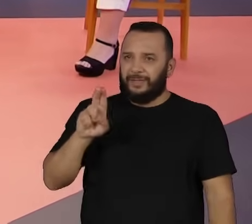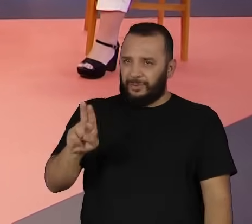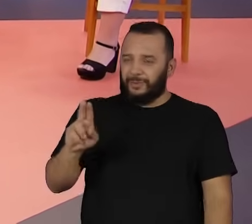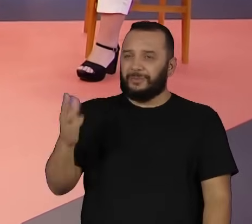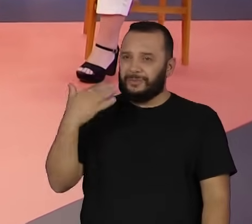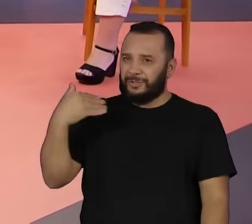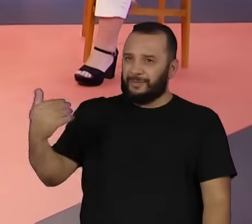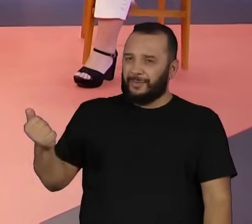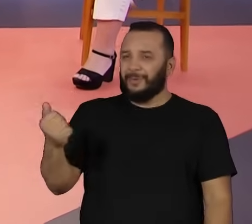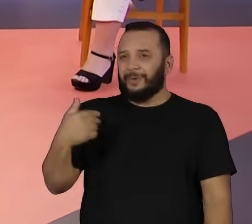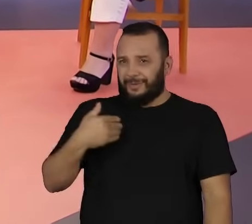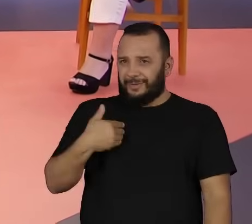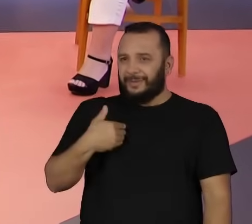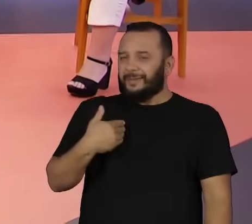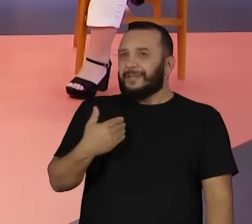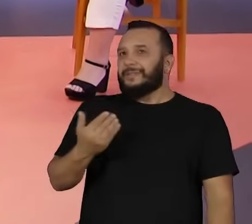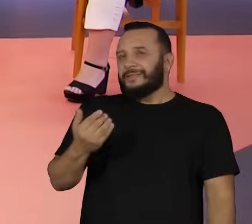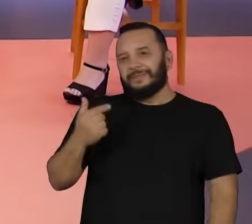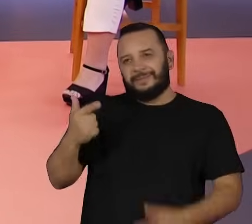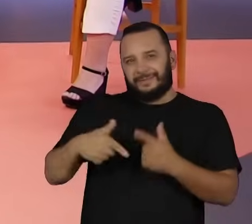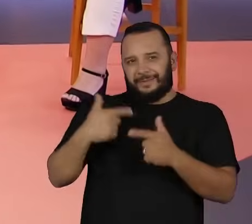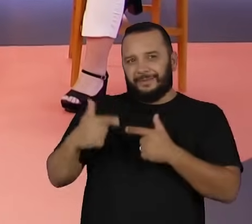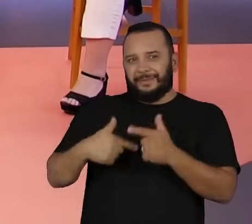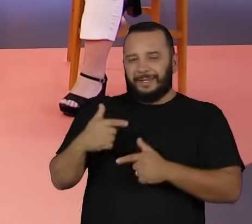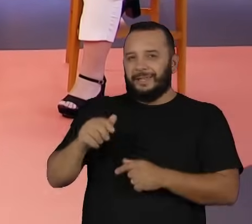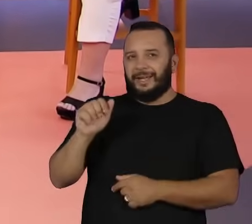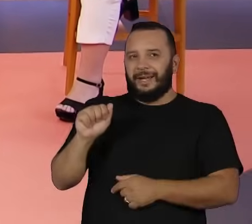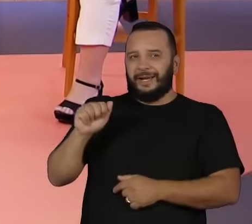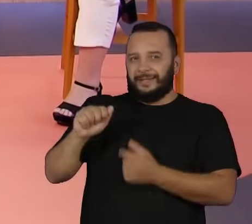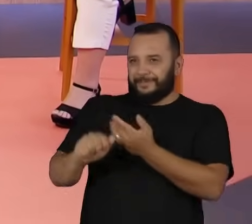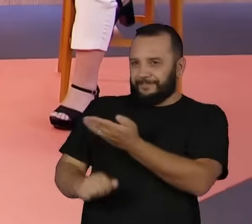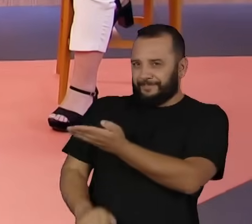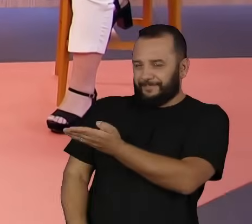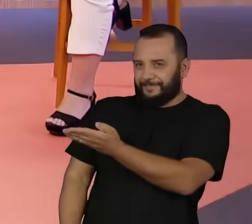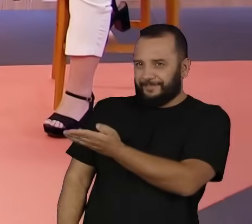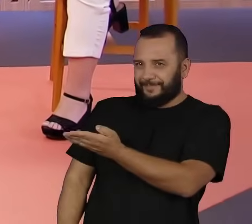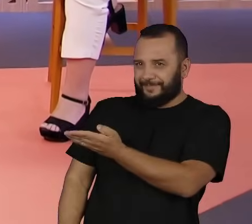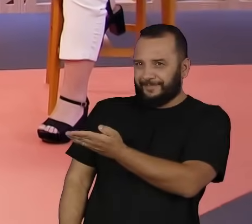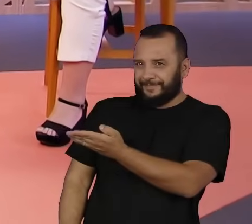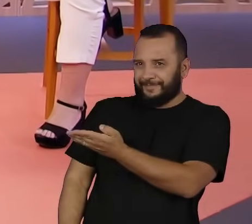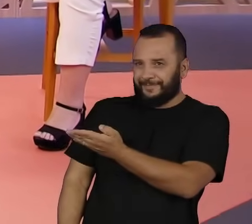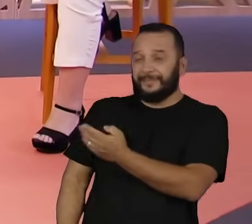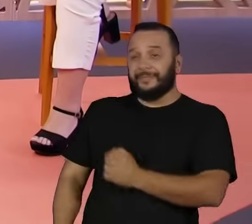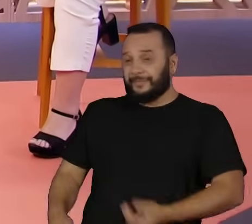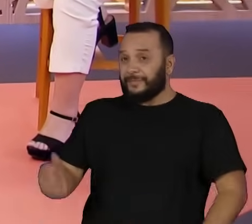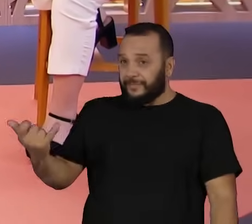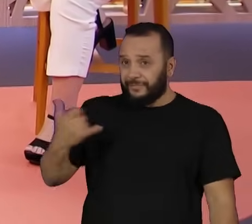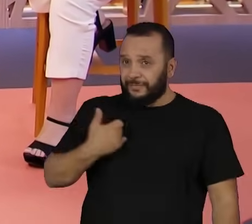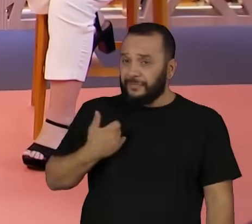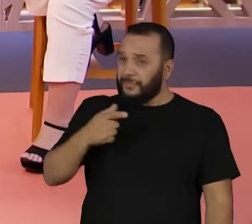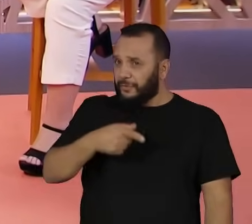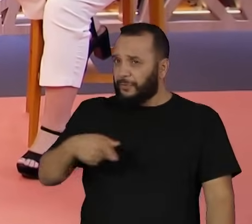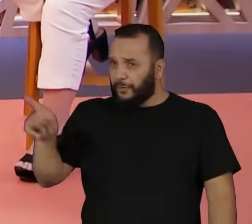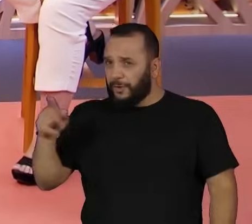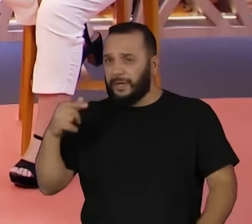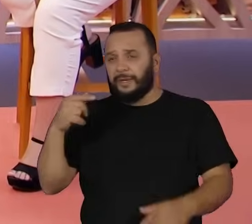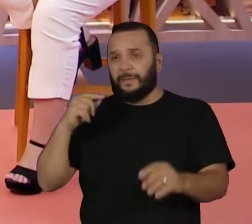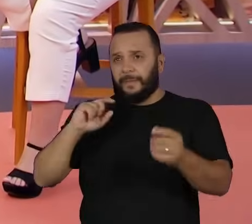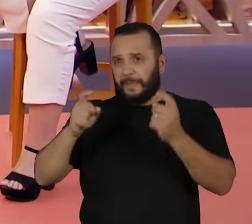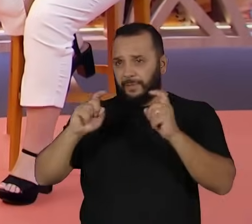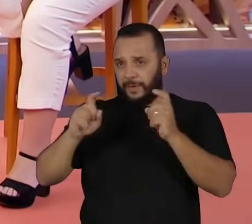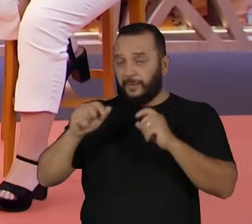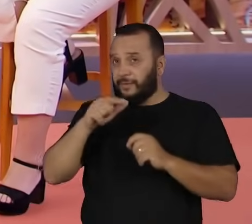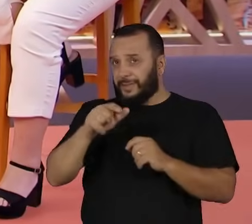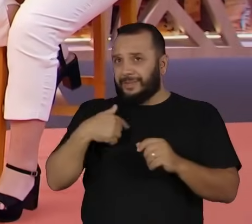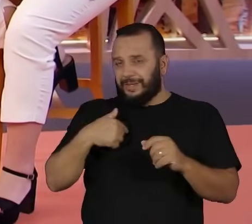Ambiafro, ele falou assim, Paula, que é o fundador da Ambiafro, ele falou, você já olhou para os seus? Você já esteve numa reunião, né? Eu como